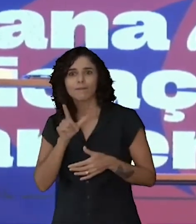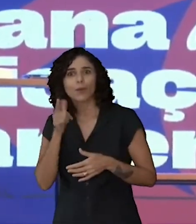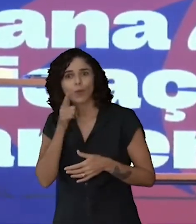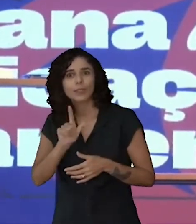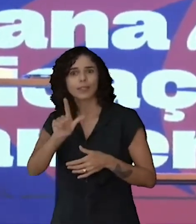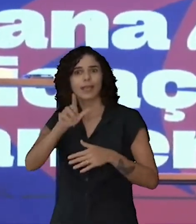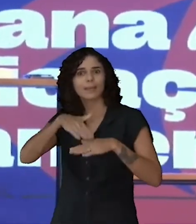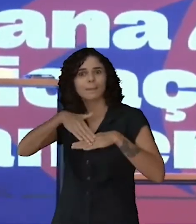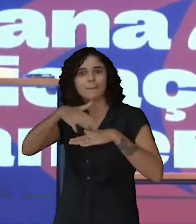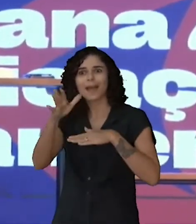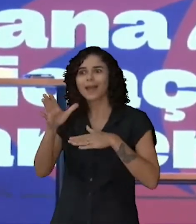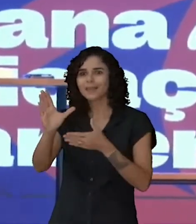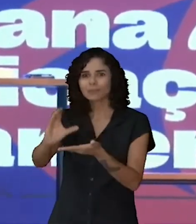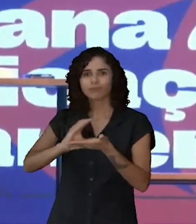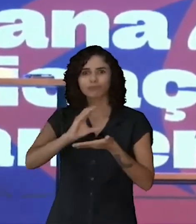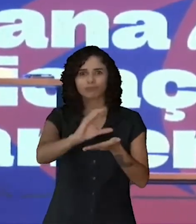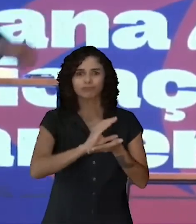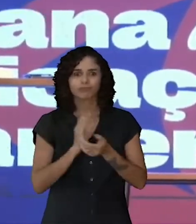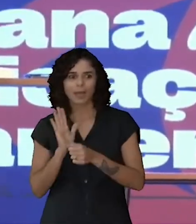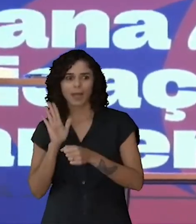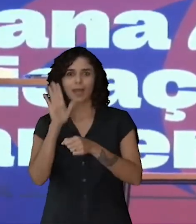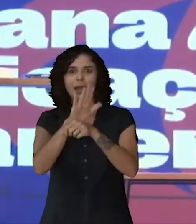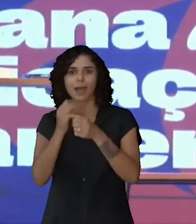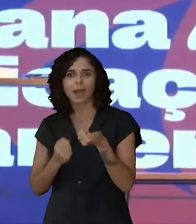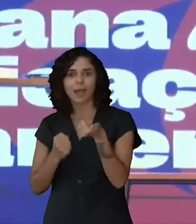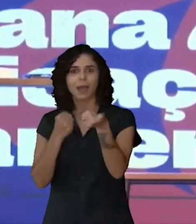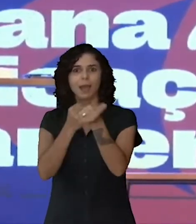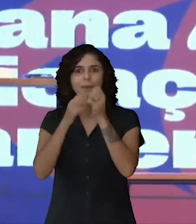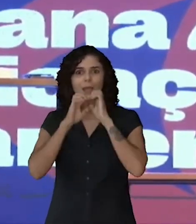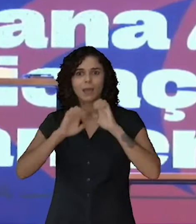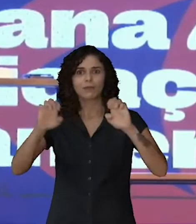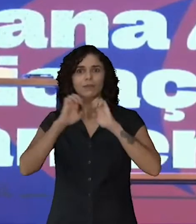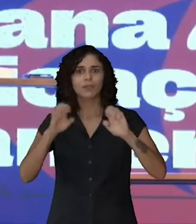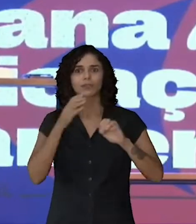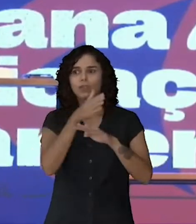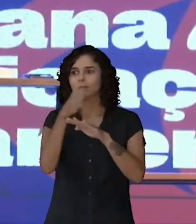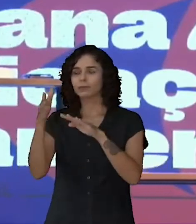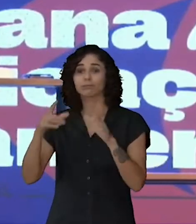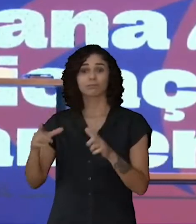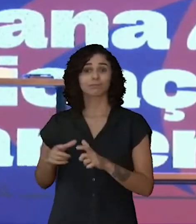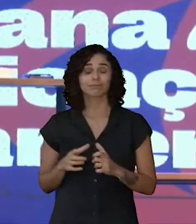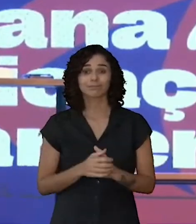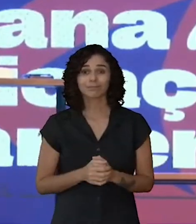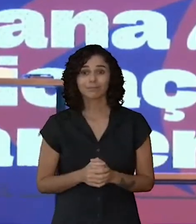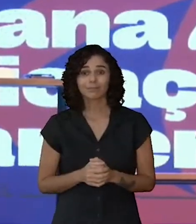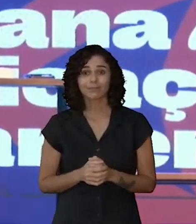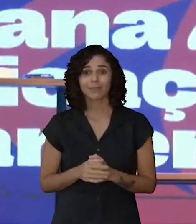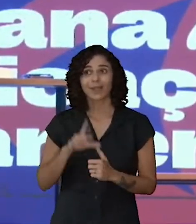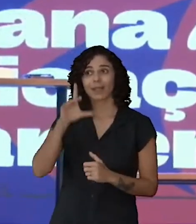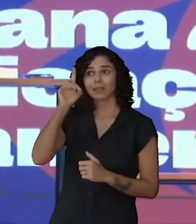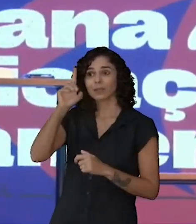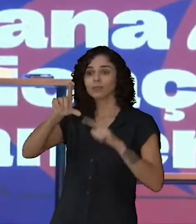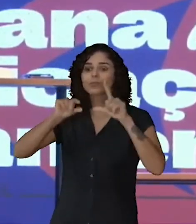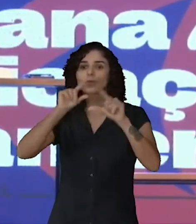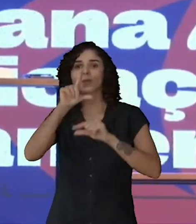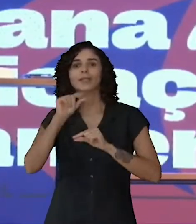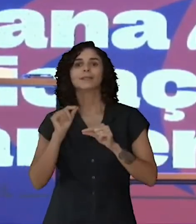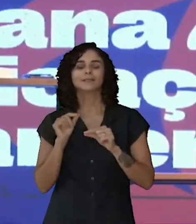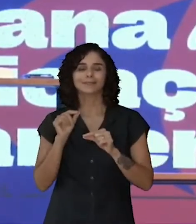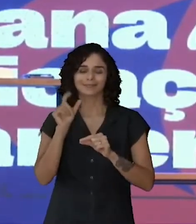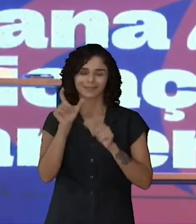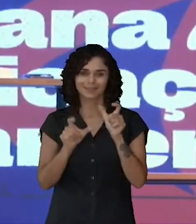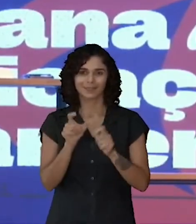transformar lugares onde o Evangelho ainda não chegou. Amém? E Deus está levantando pessoas. Hoje